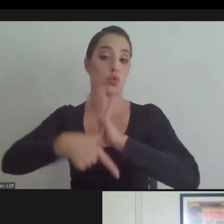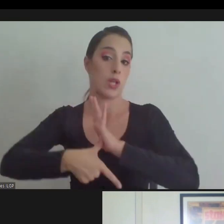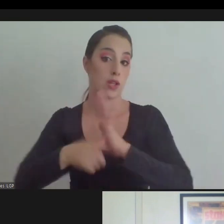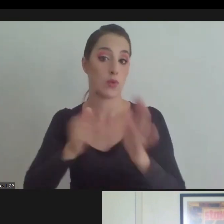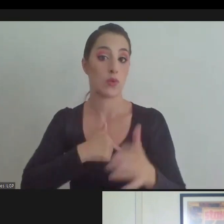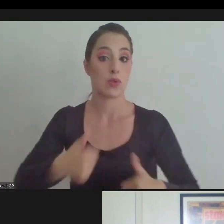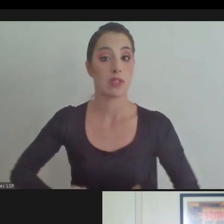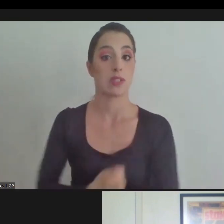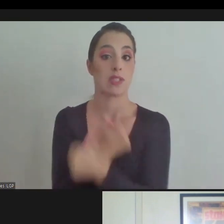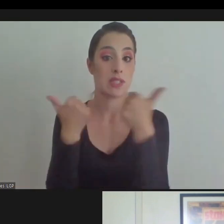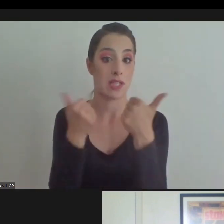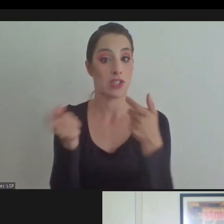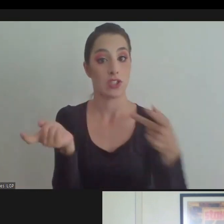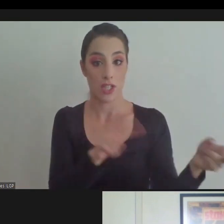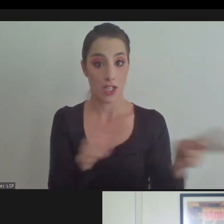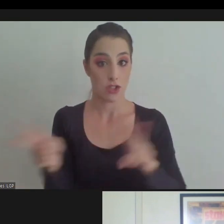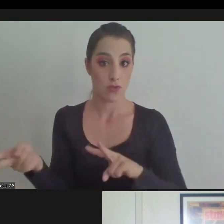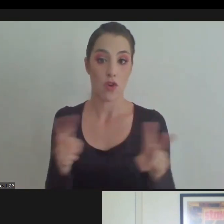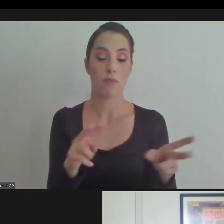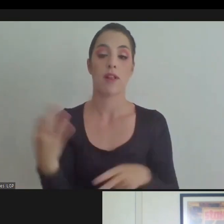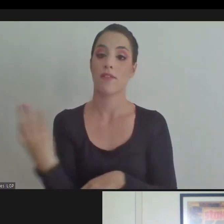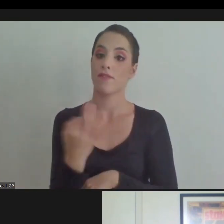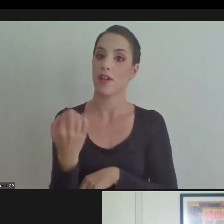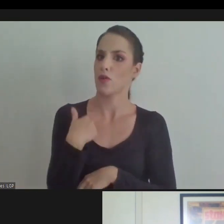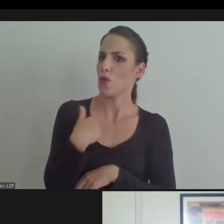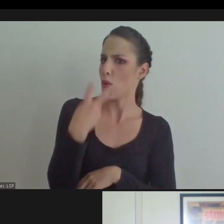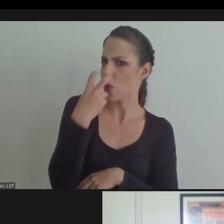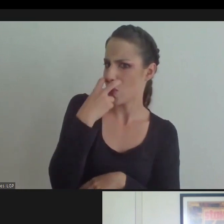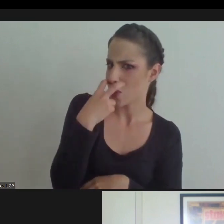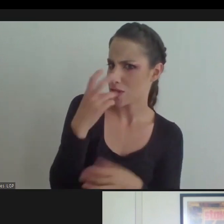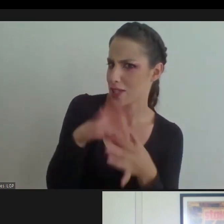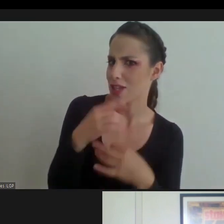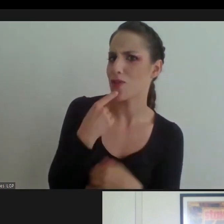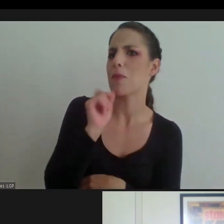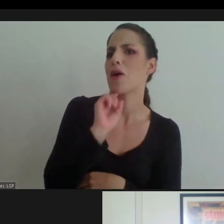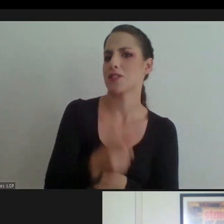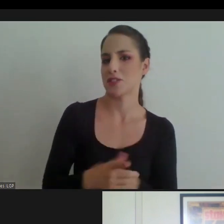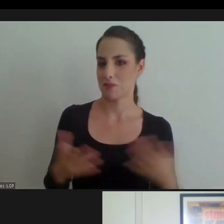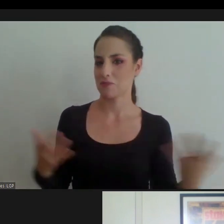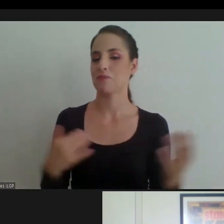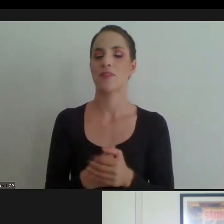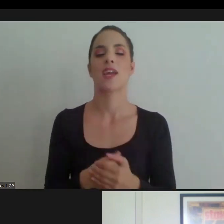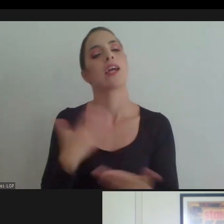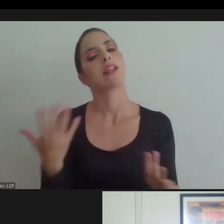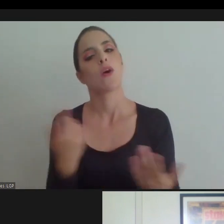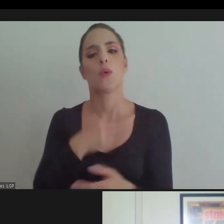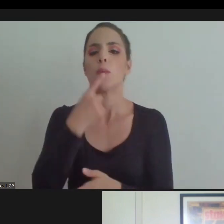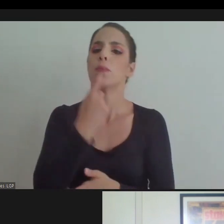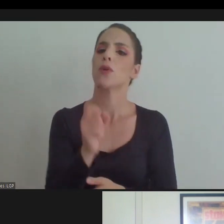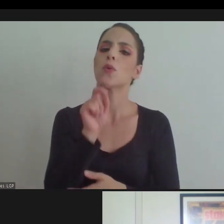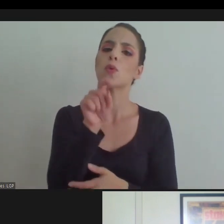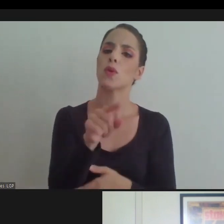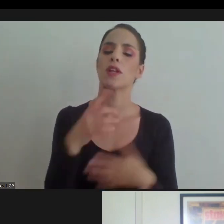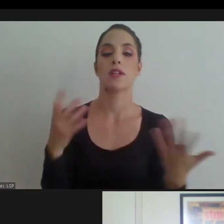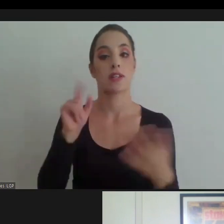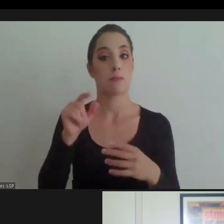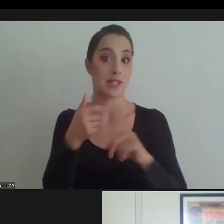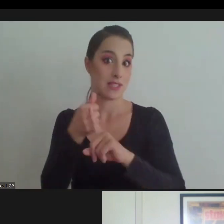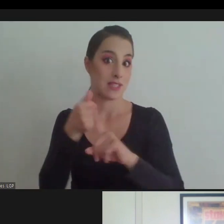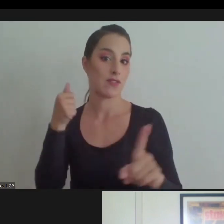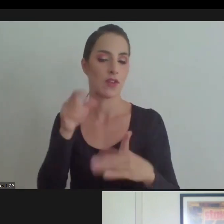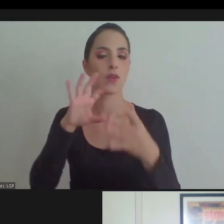que lhe diga desde já, me deixa bastante curiosa só este nome. E por isso coloco-lhe a questão e o desafio para